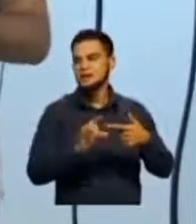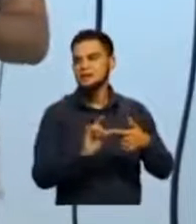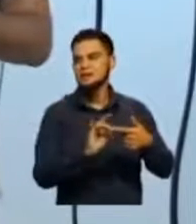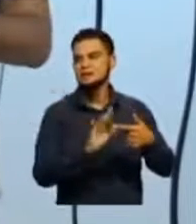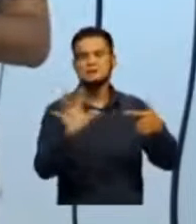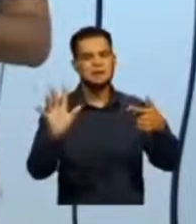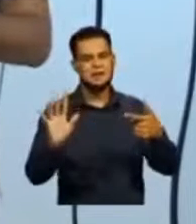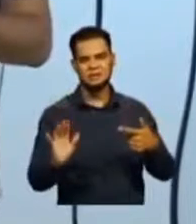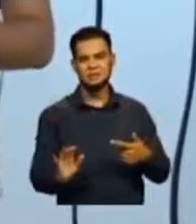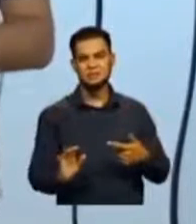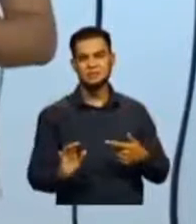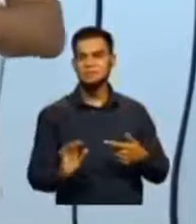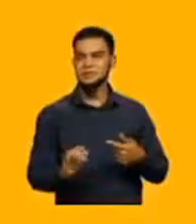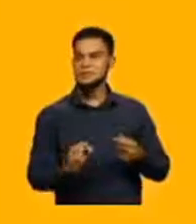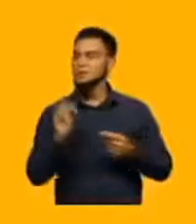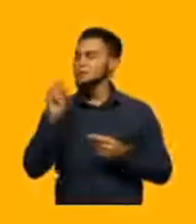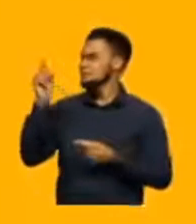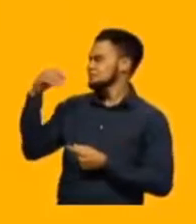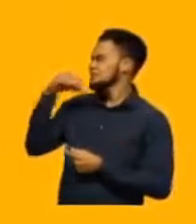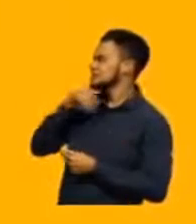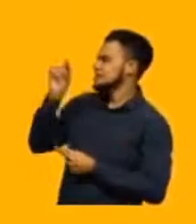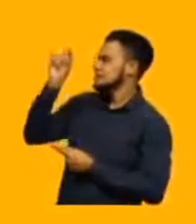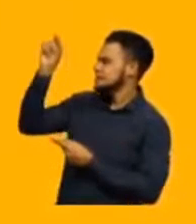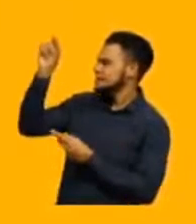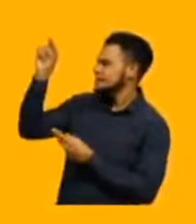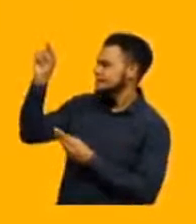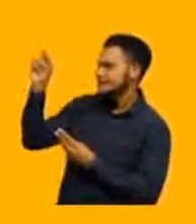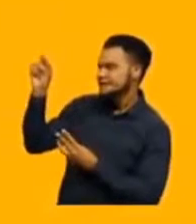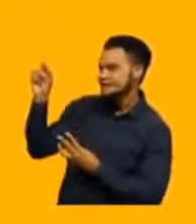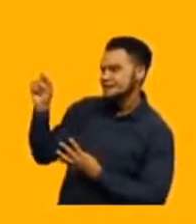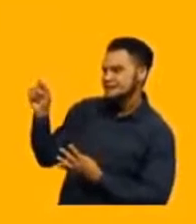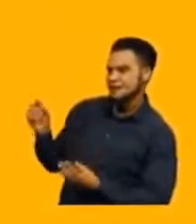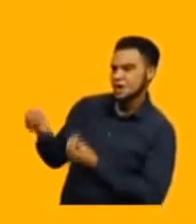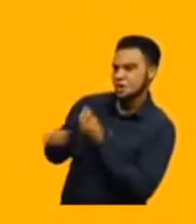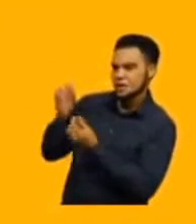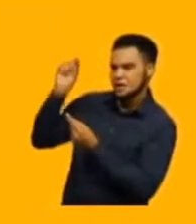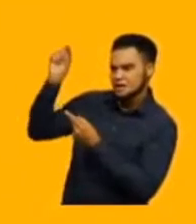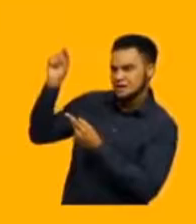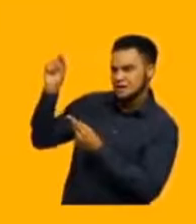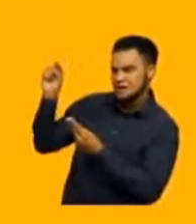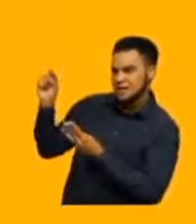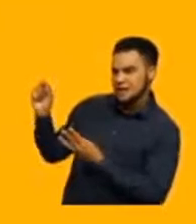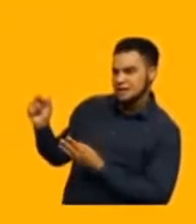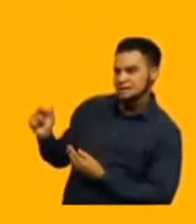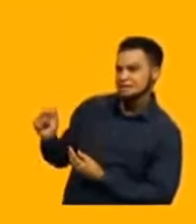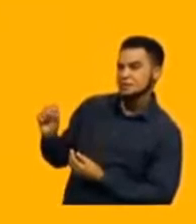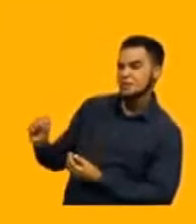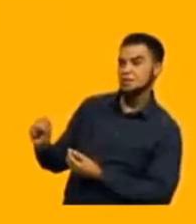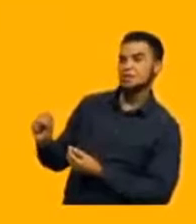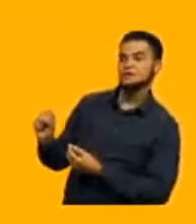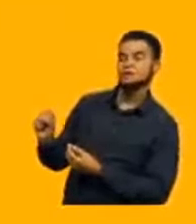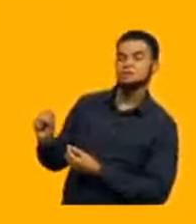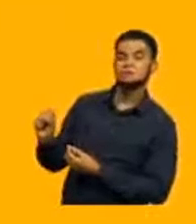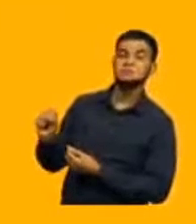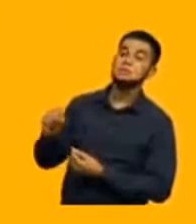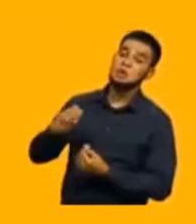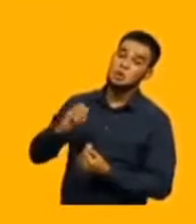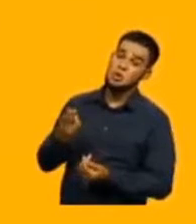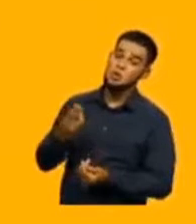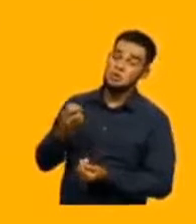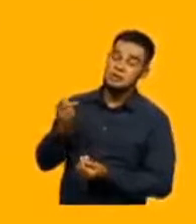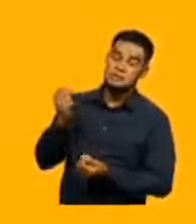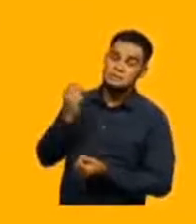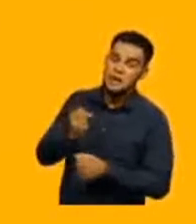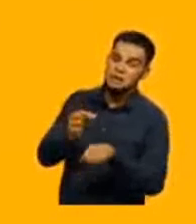nem ele é liberado estourando a célula, matando essa célula, ou simplesmente a célula libera somente o